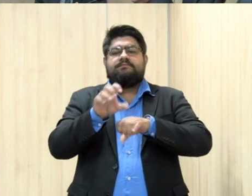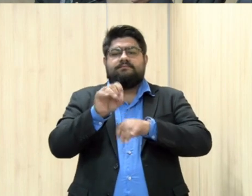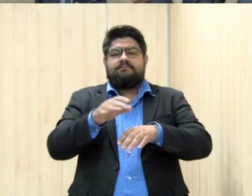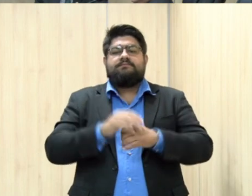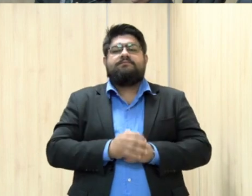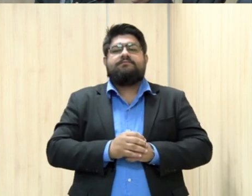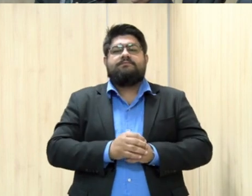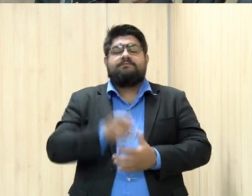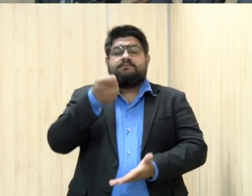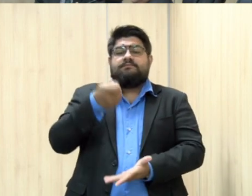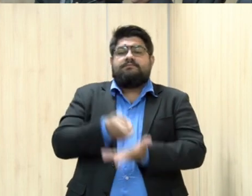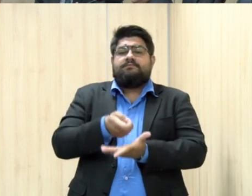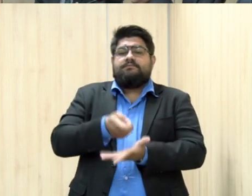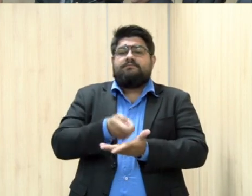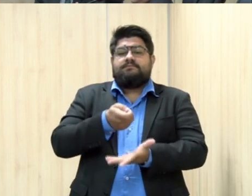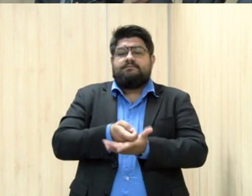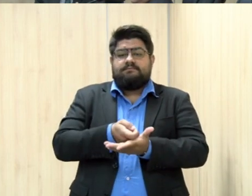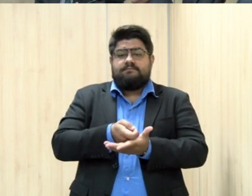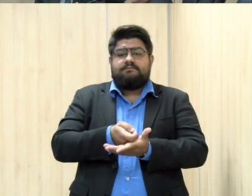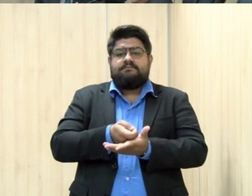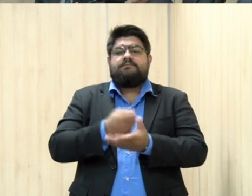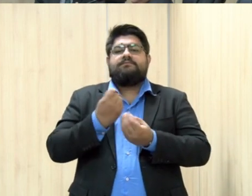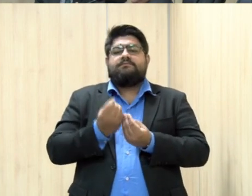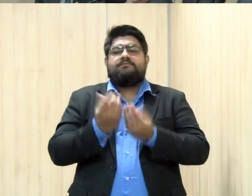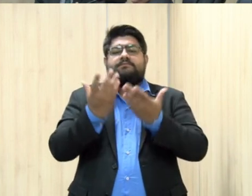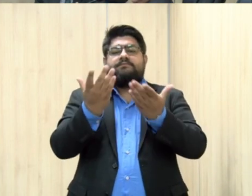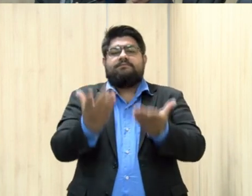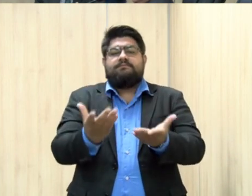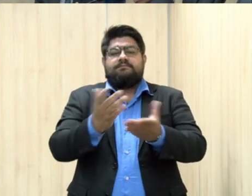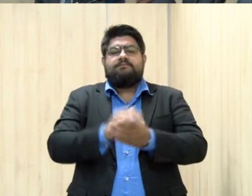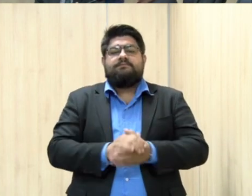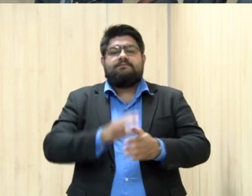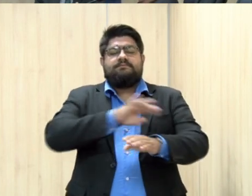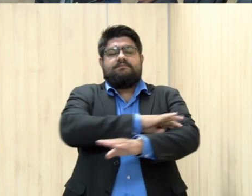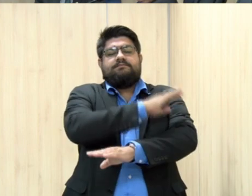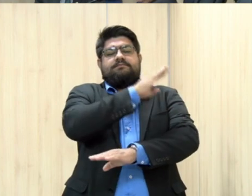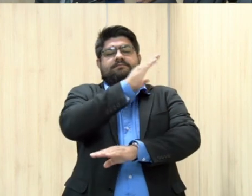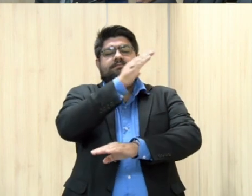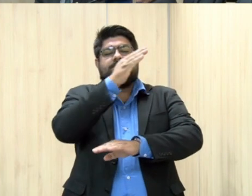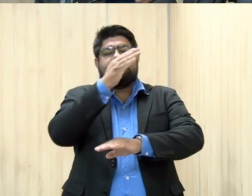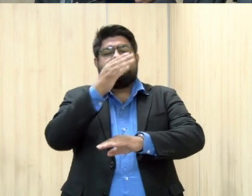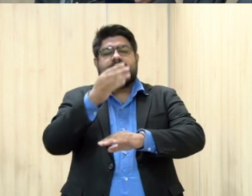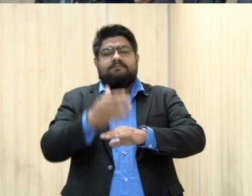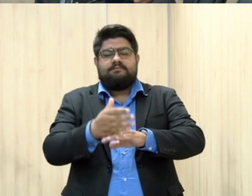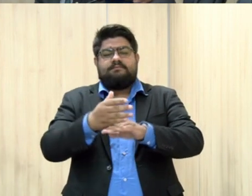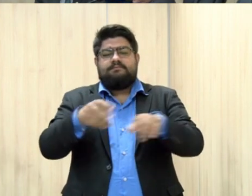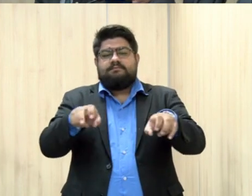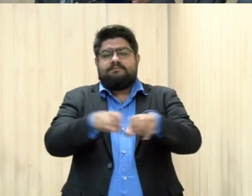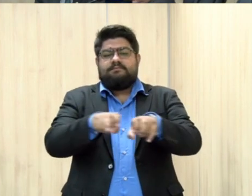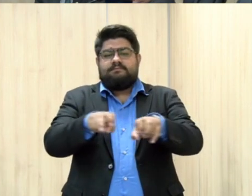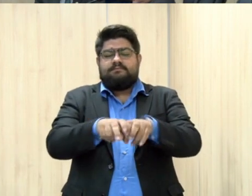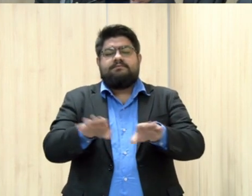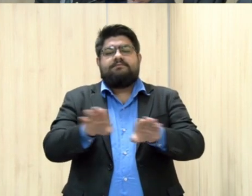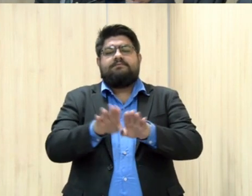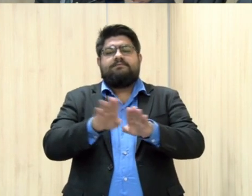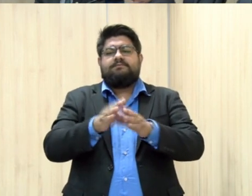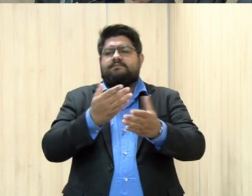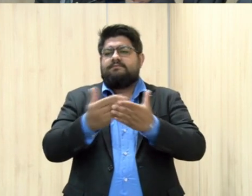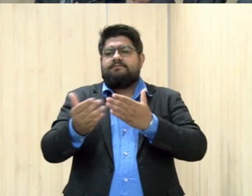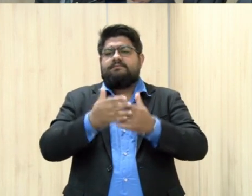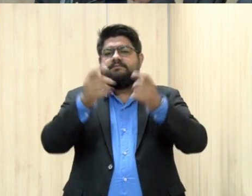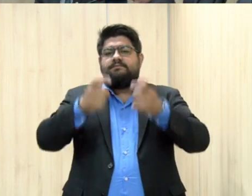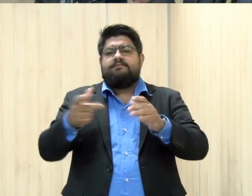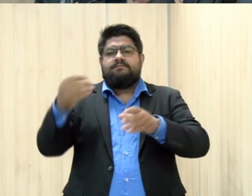ficam obrigados a efetivar a disponibilização das quadras esportivas e demais dependência